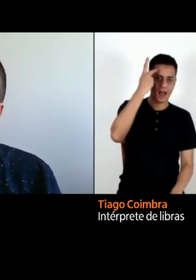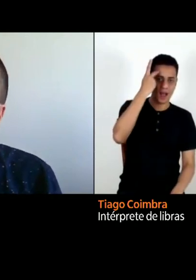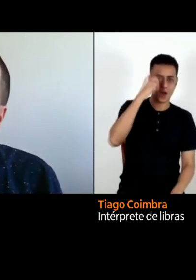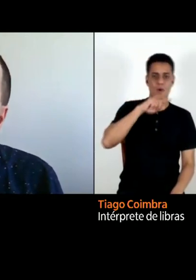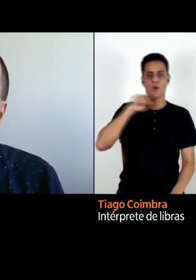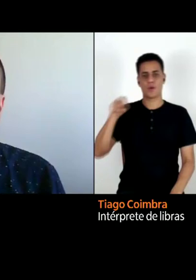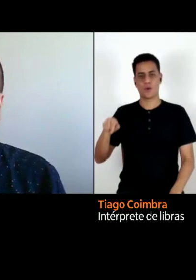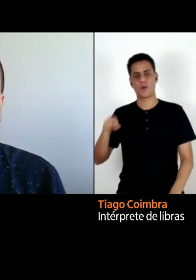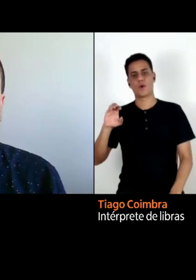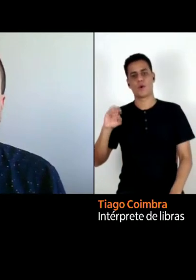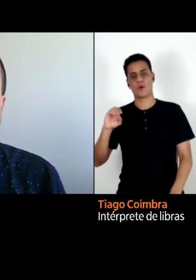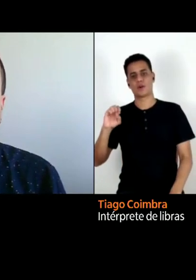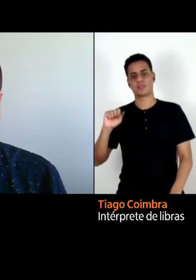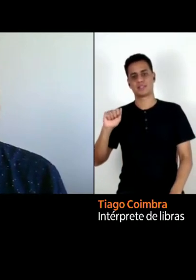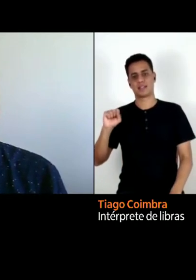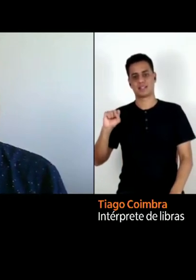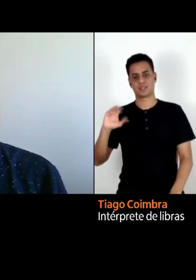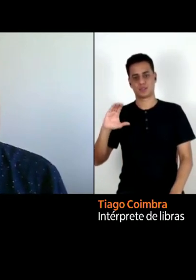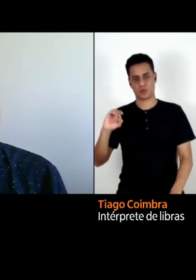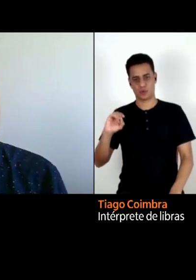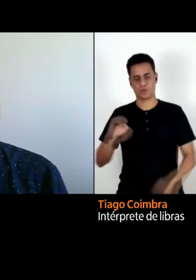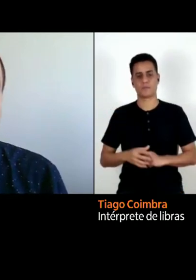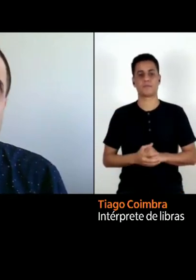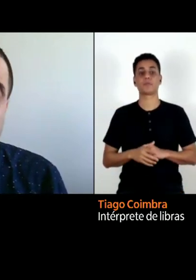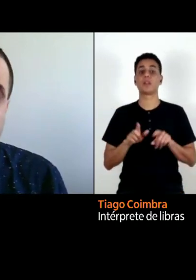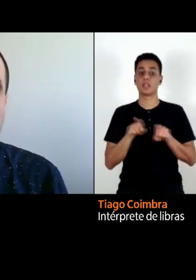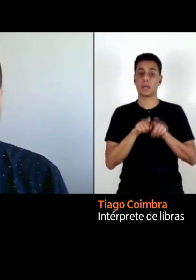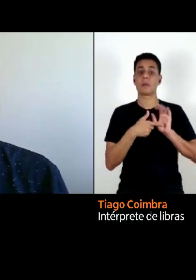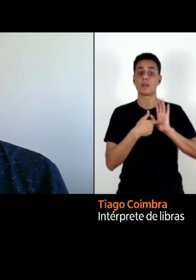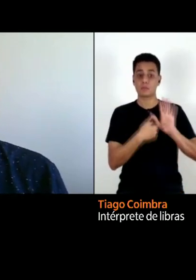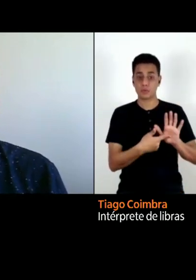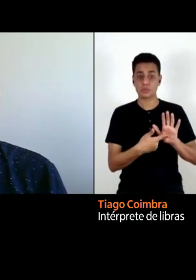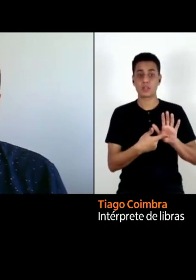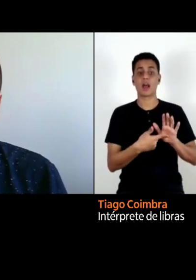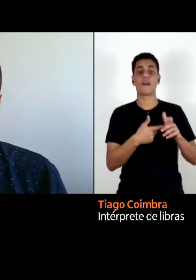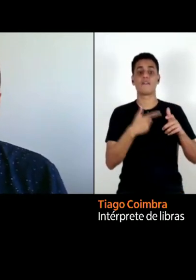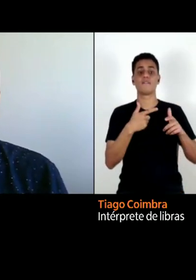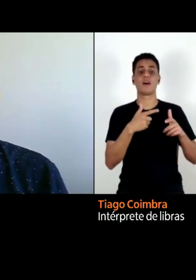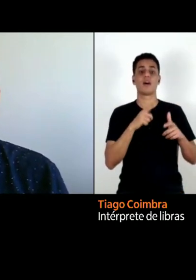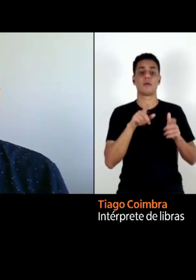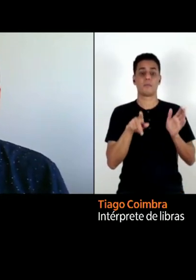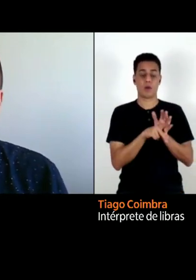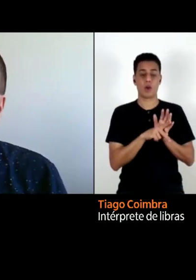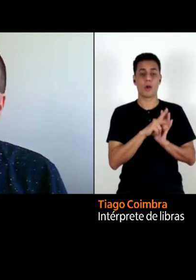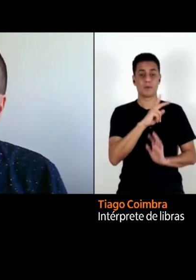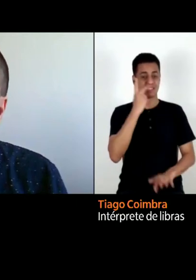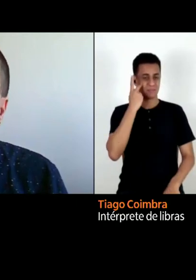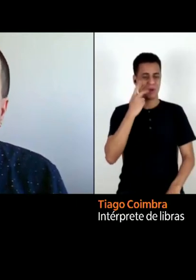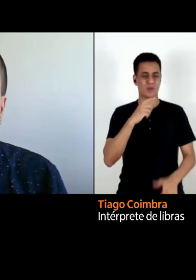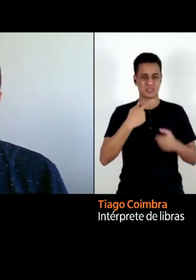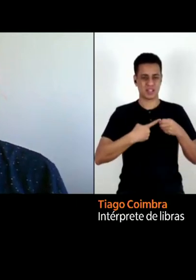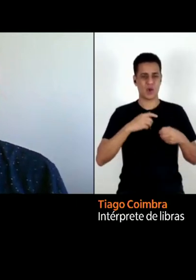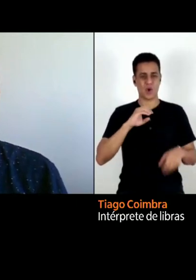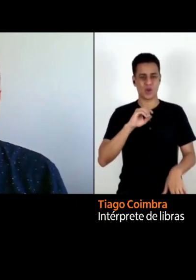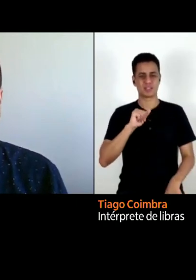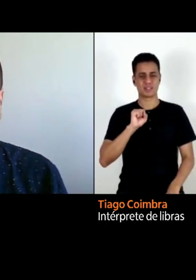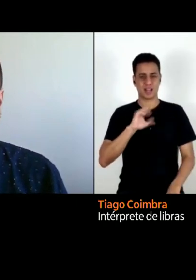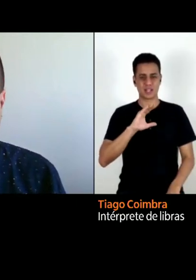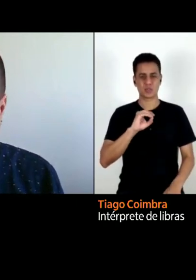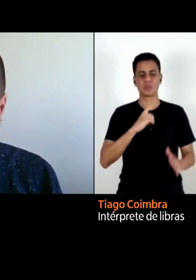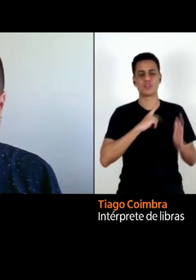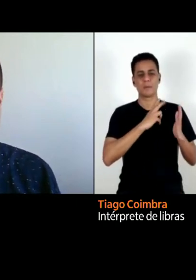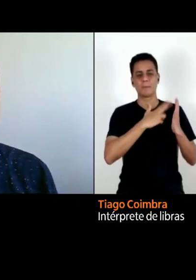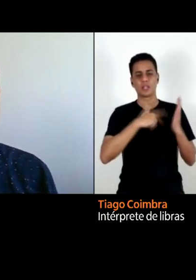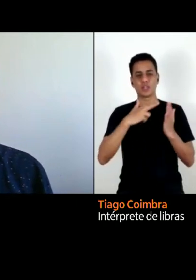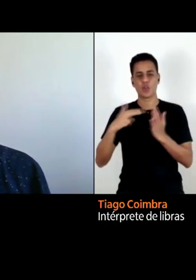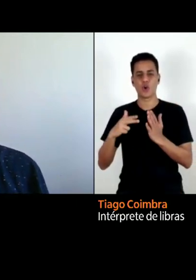e o cotidiano no ateliê compartilhado por Décio com os pintores Ermelindo Fiamminghi e